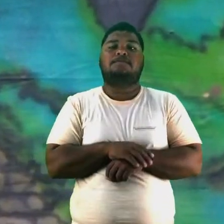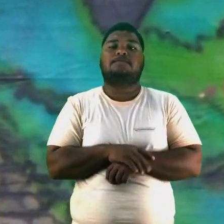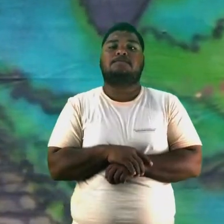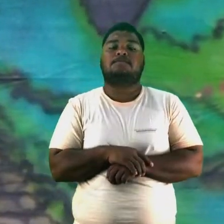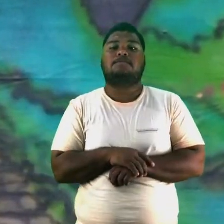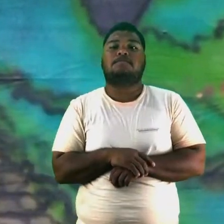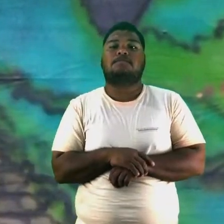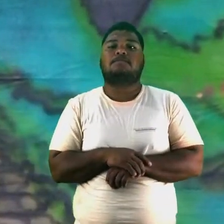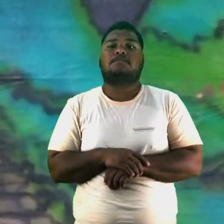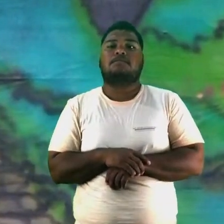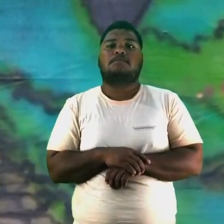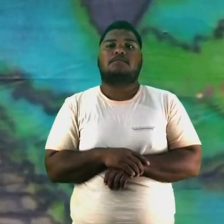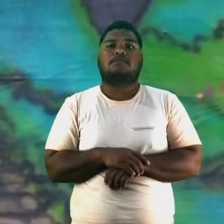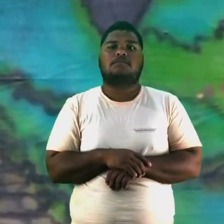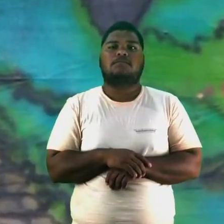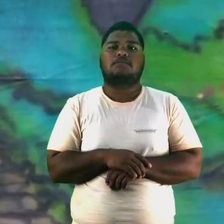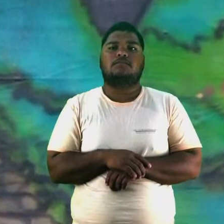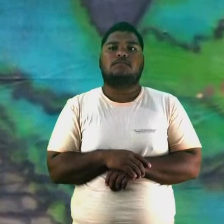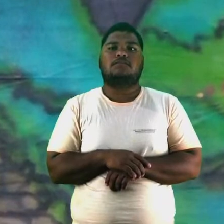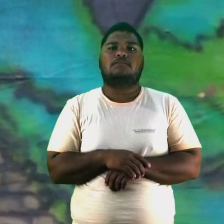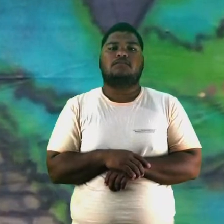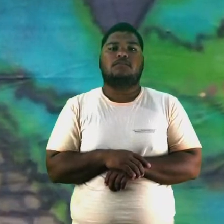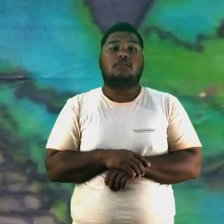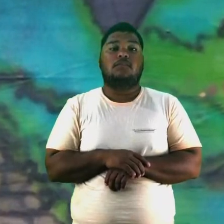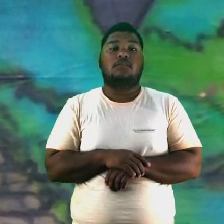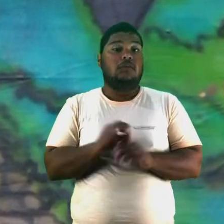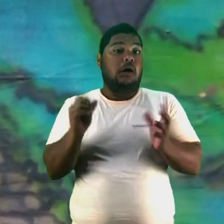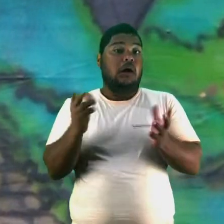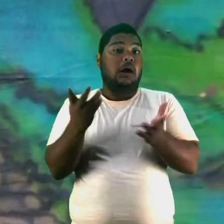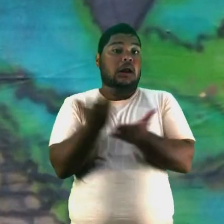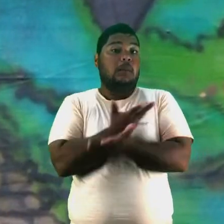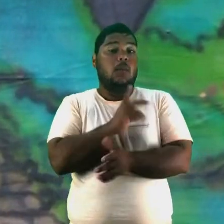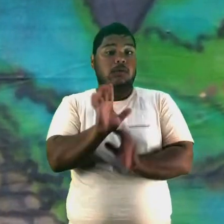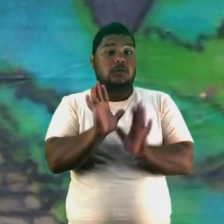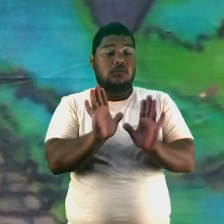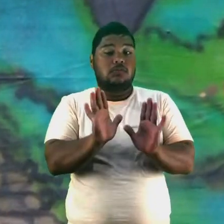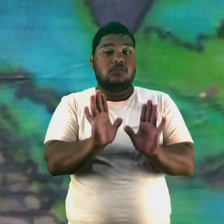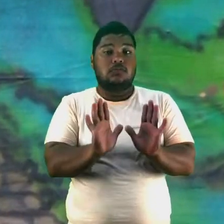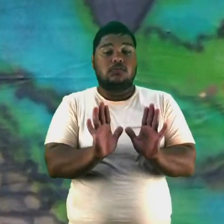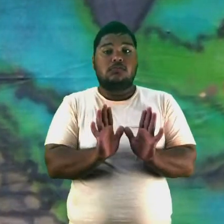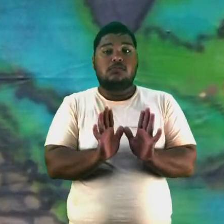Mas é a palavra que tira isso. Não acabou aí não. Olha só.